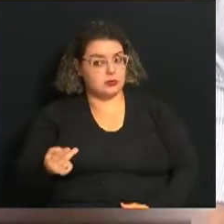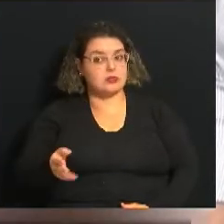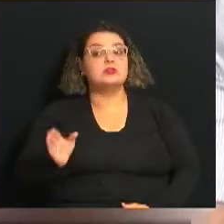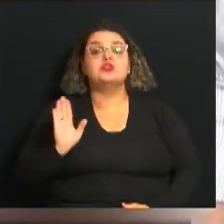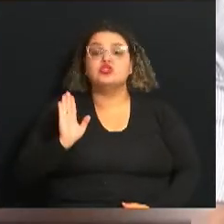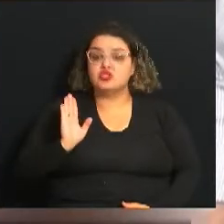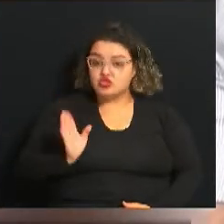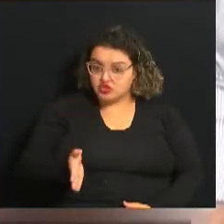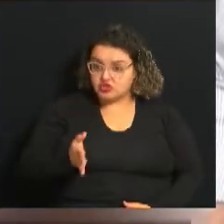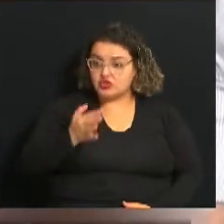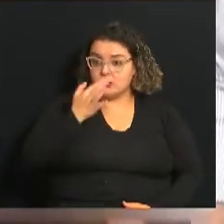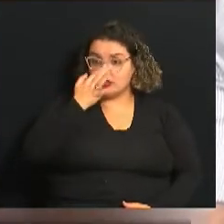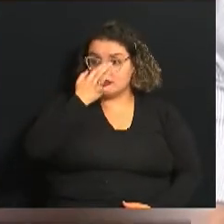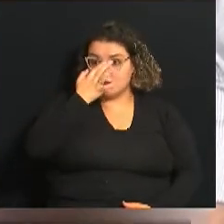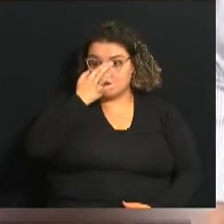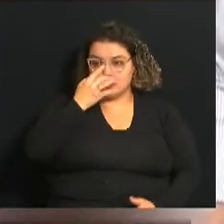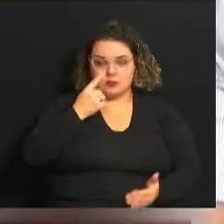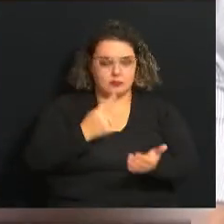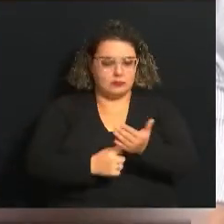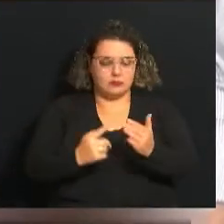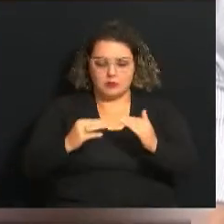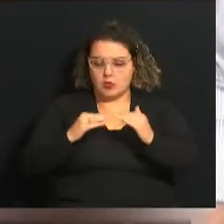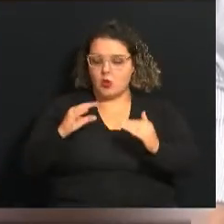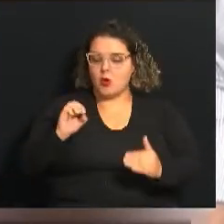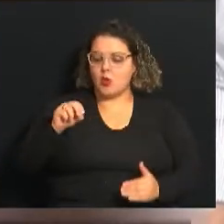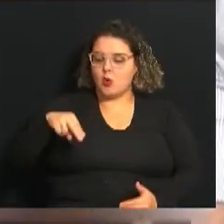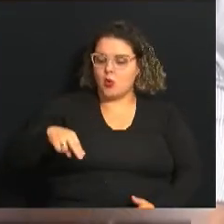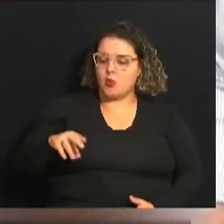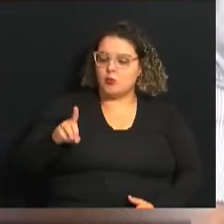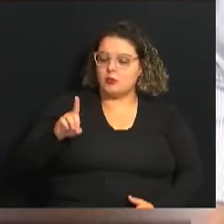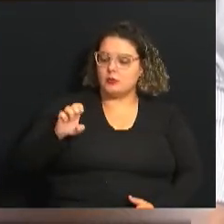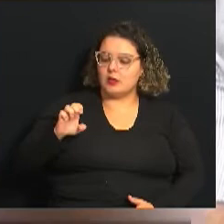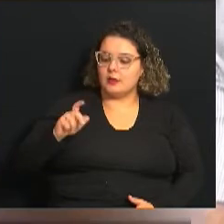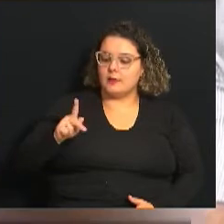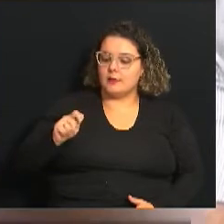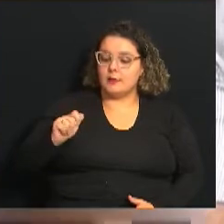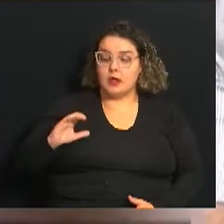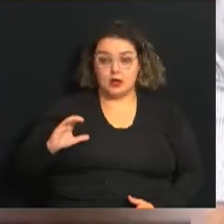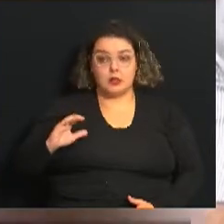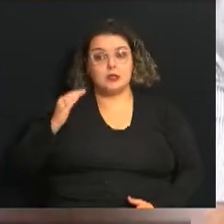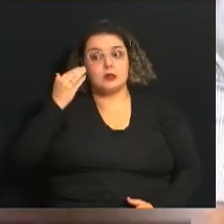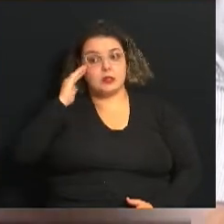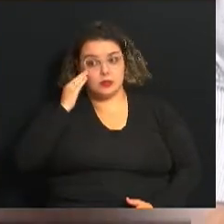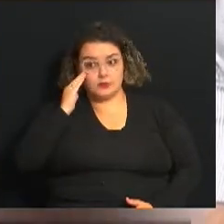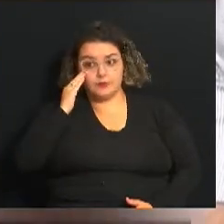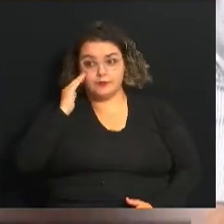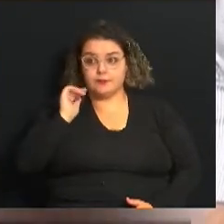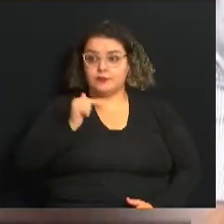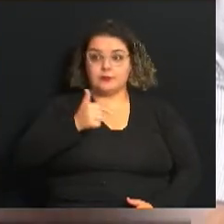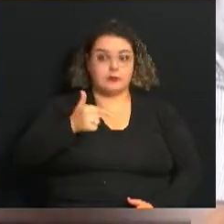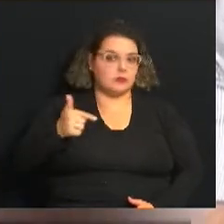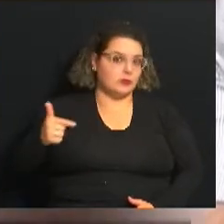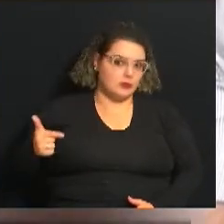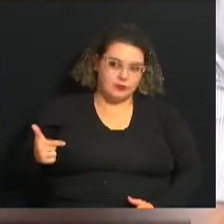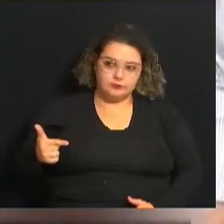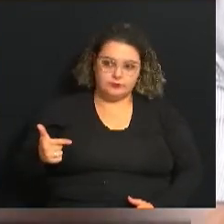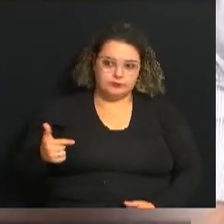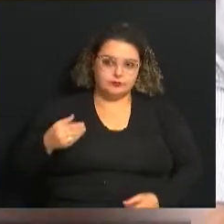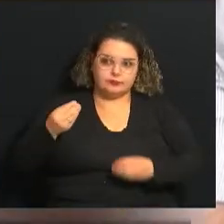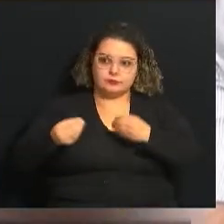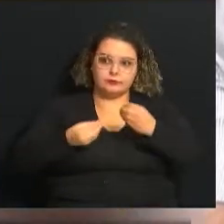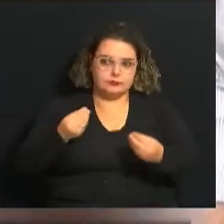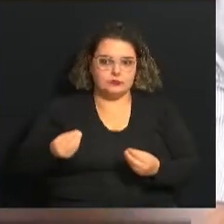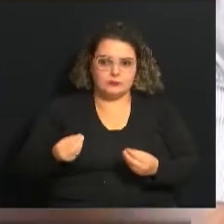está, ou seja, pactuado com o CONDEPAC, de que a gente tem entendimento que a gente não tem condição de abrir mão de nenhum